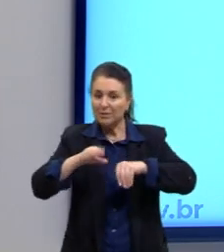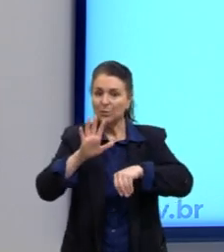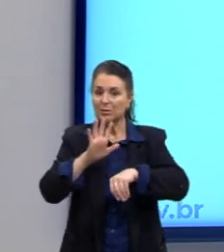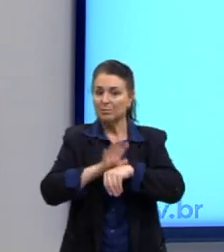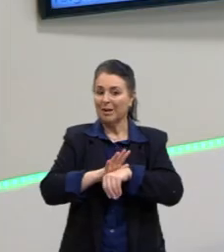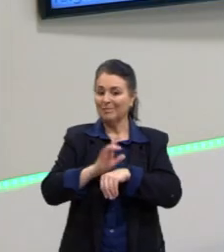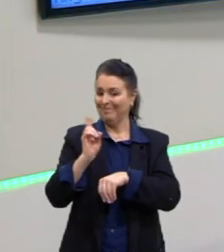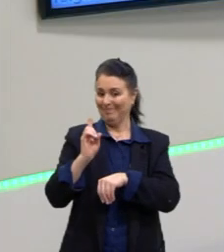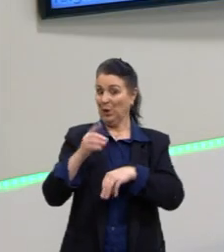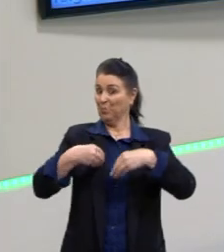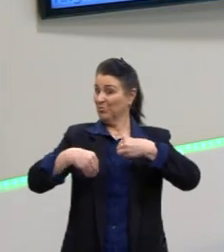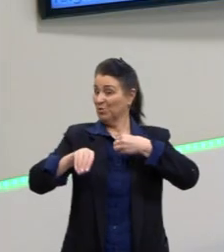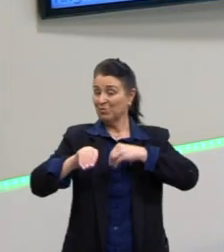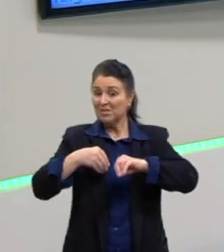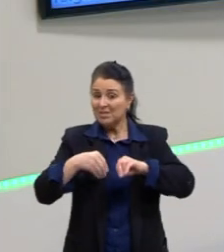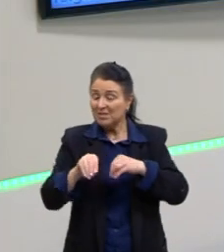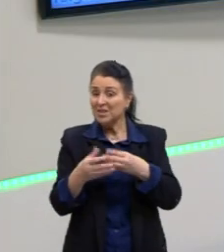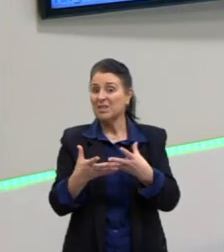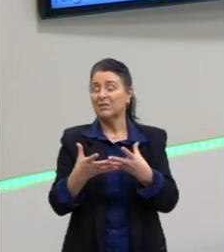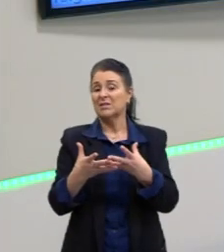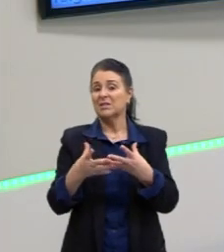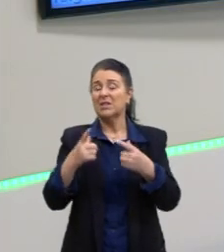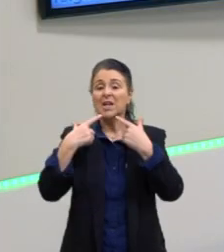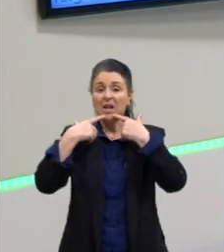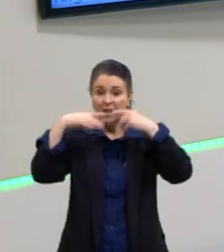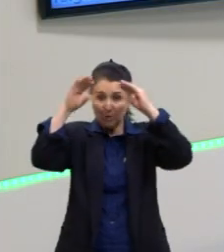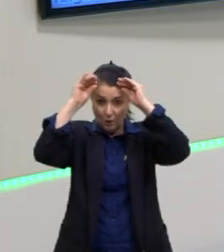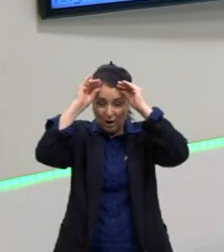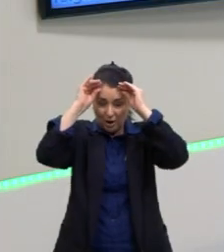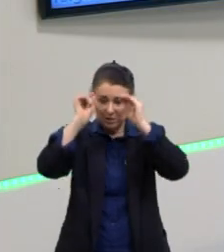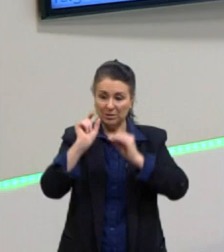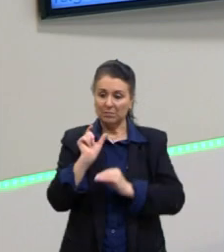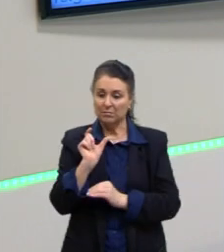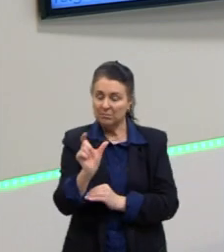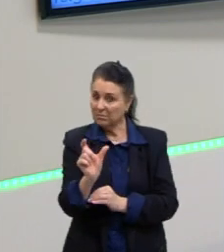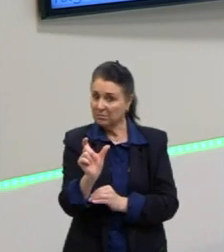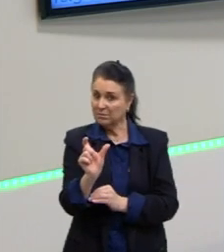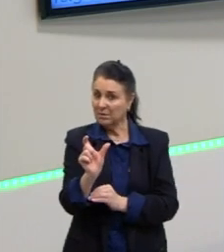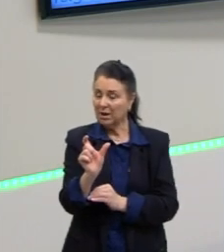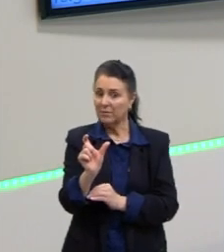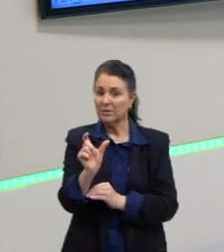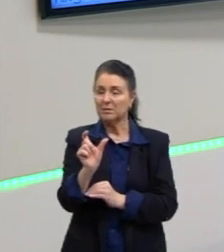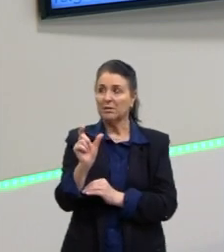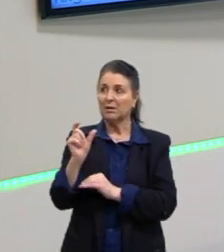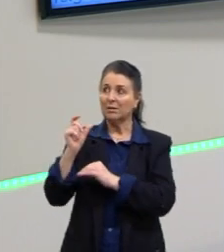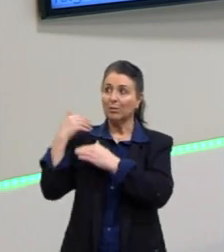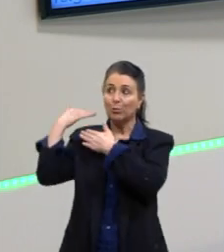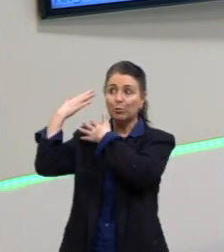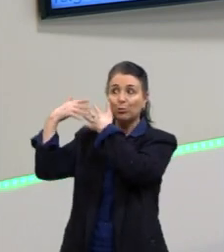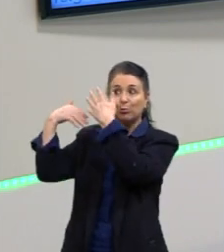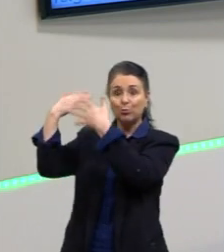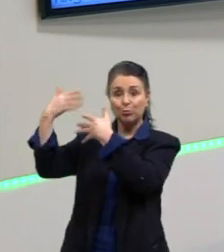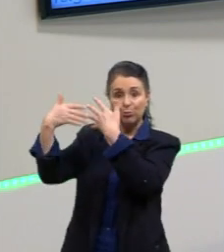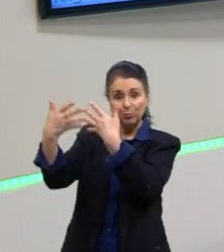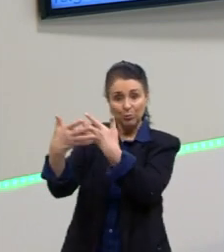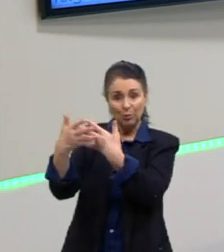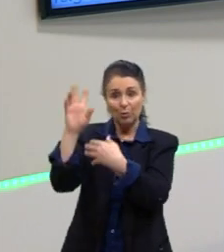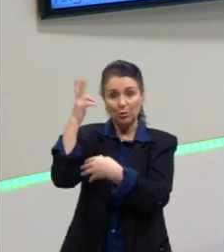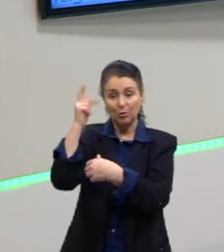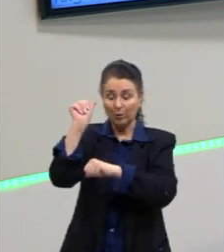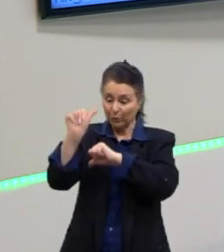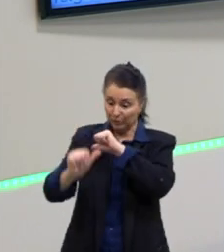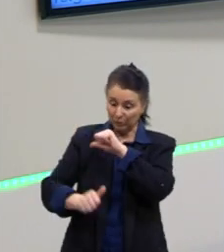inflexíveis tem linguagens tem termos que no decorrer da história eles vão sendo substituídos por outros